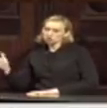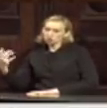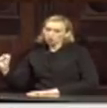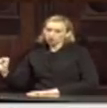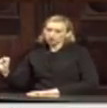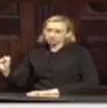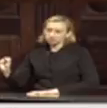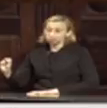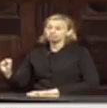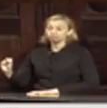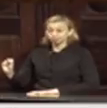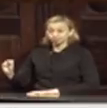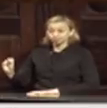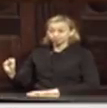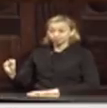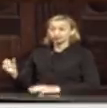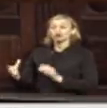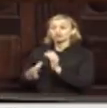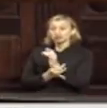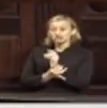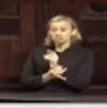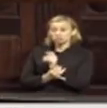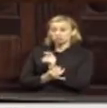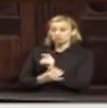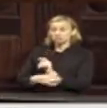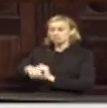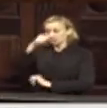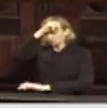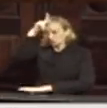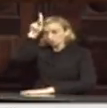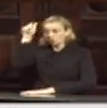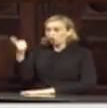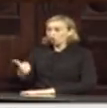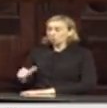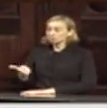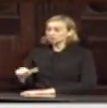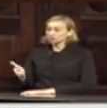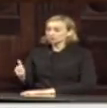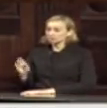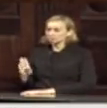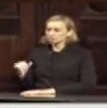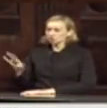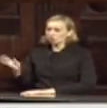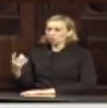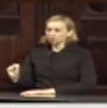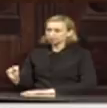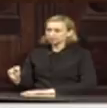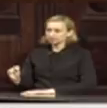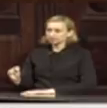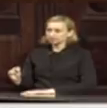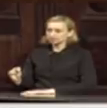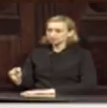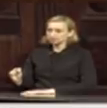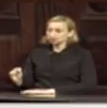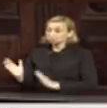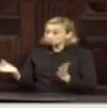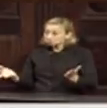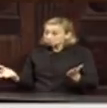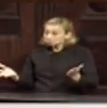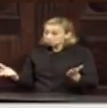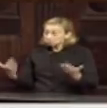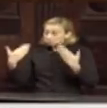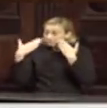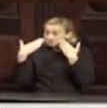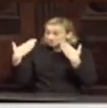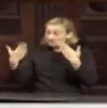milhões. Para segurança, 11 bilhões. A solução hoje apresentada por este governo farsante